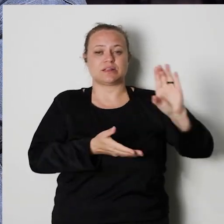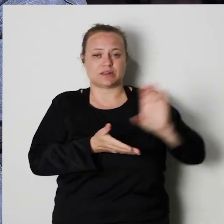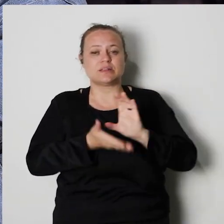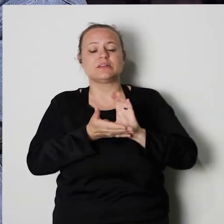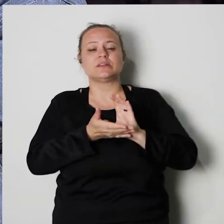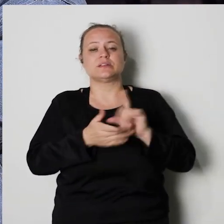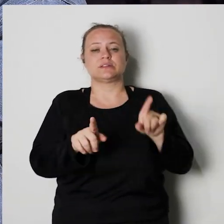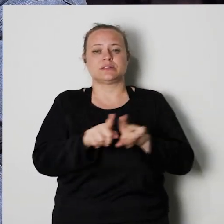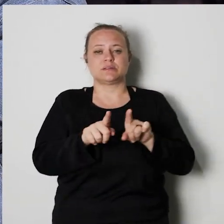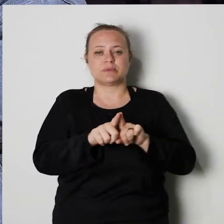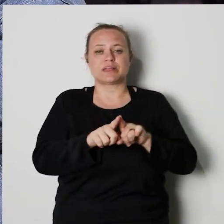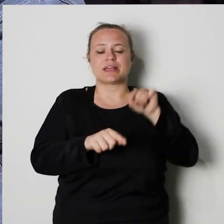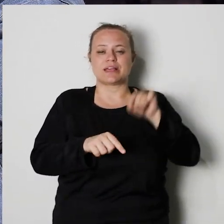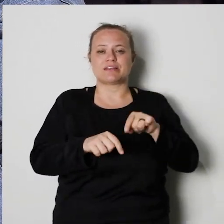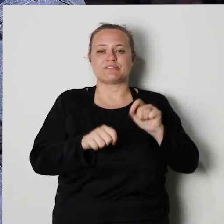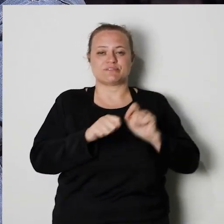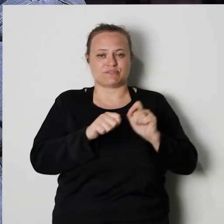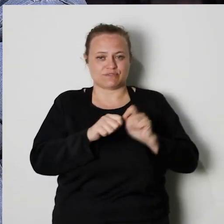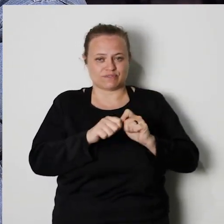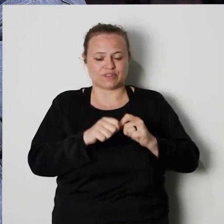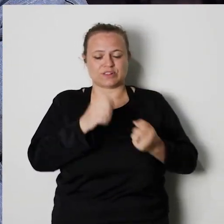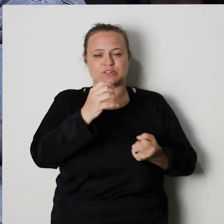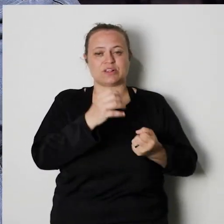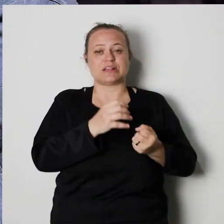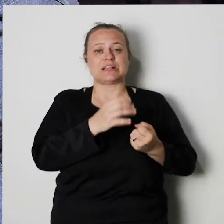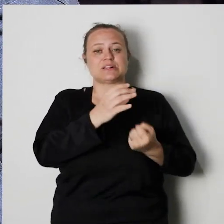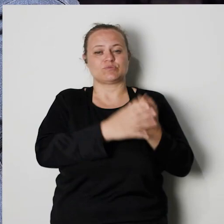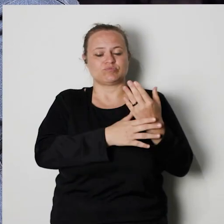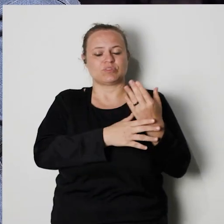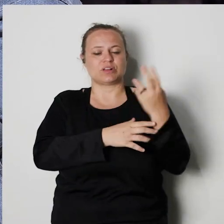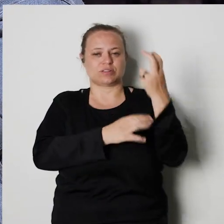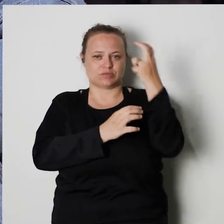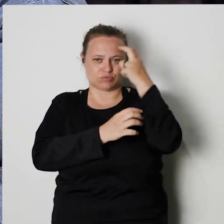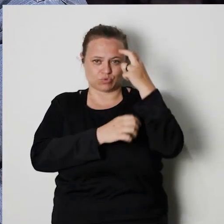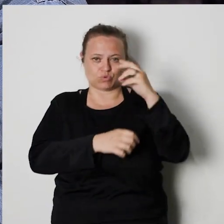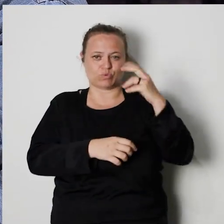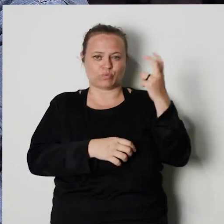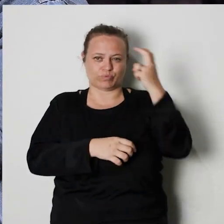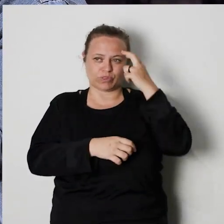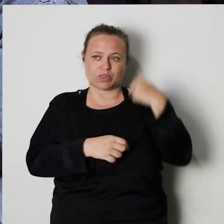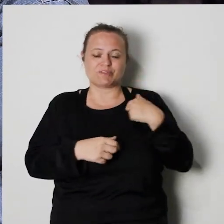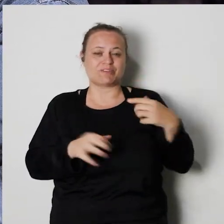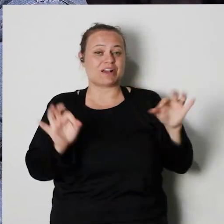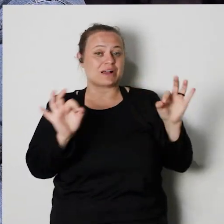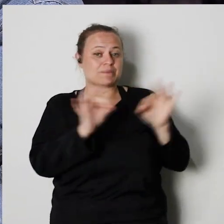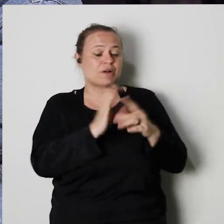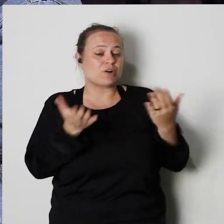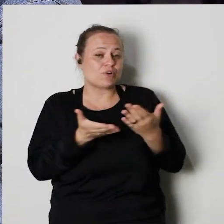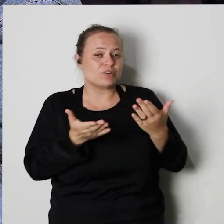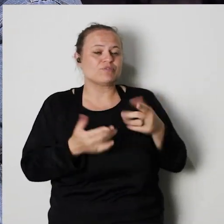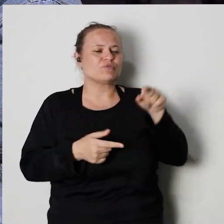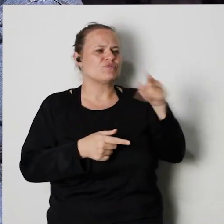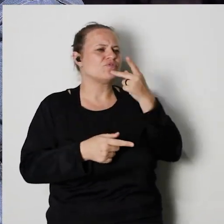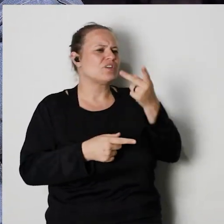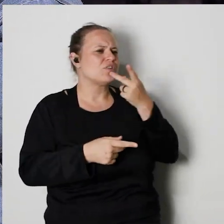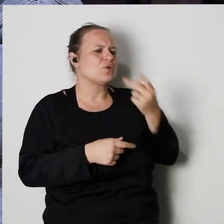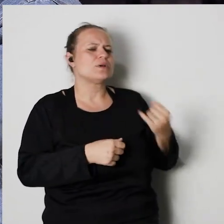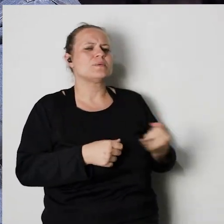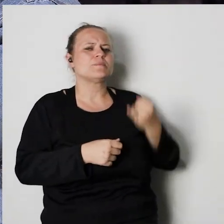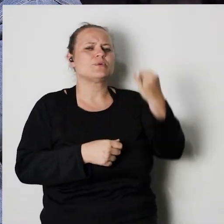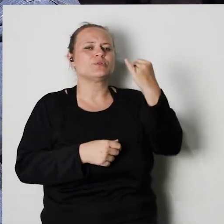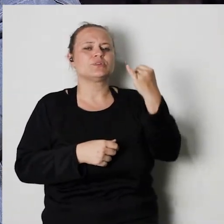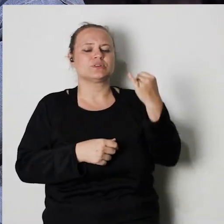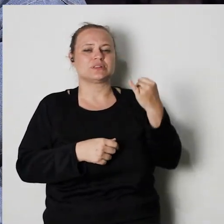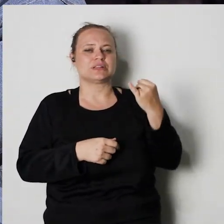Catarina e com recursos do Estado de Santa Catarina e executado pela Fundação Catarinense de Cultura. E aí,